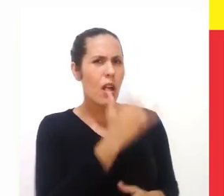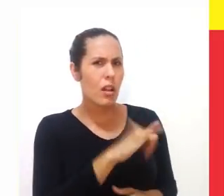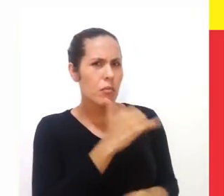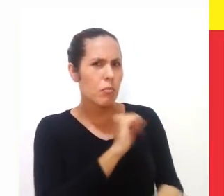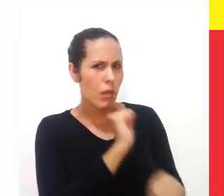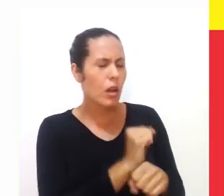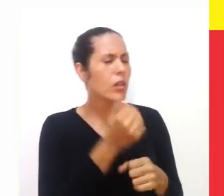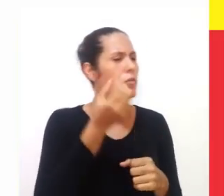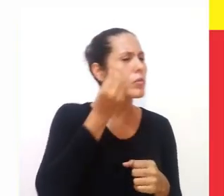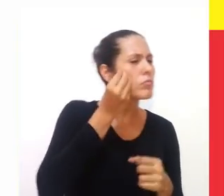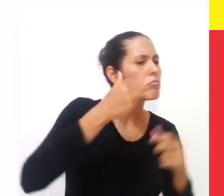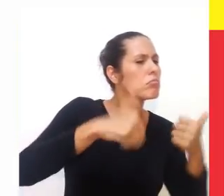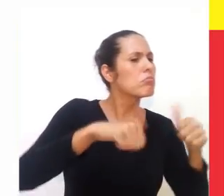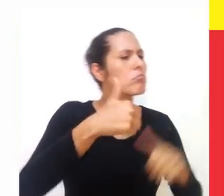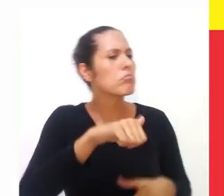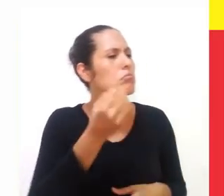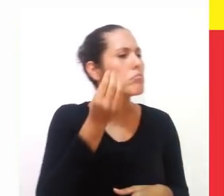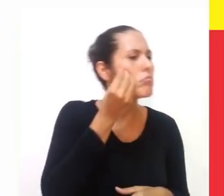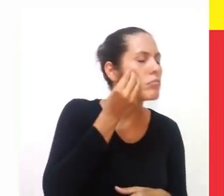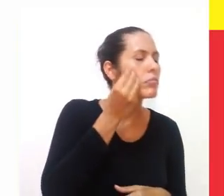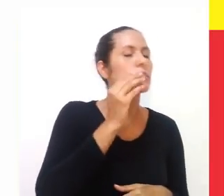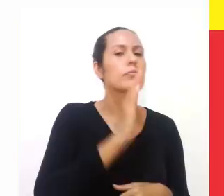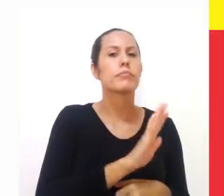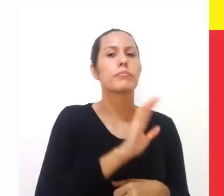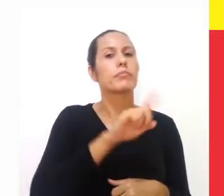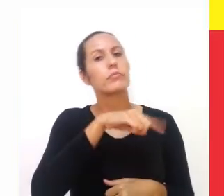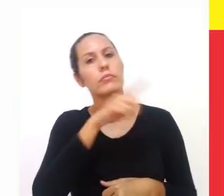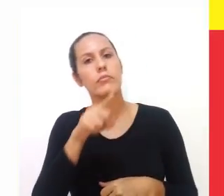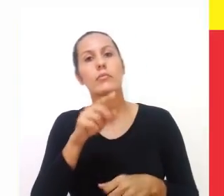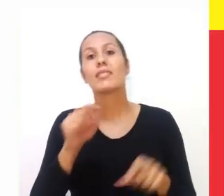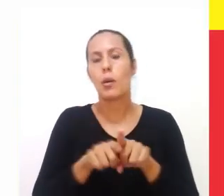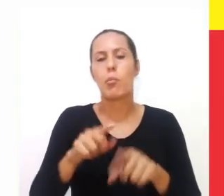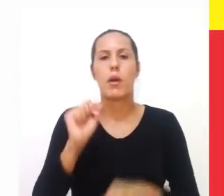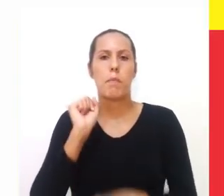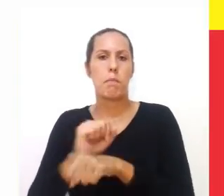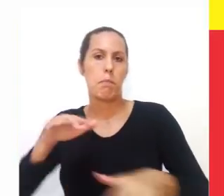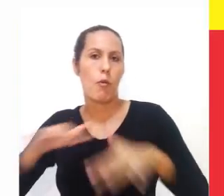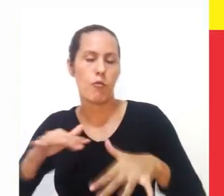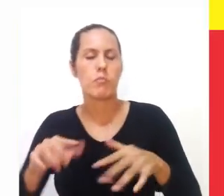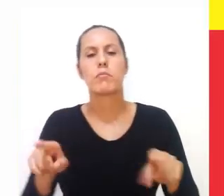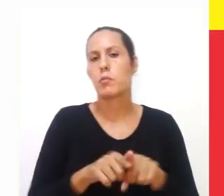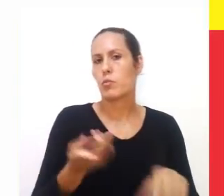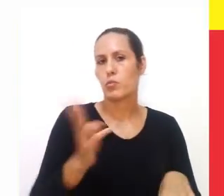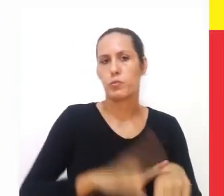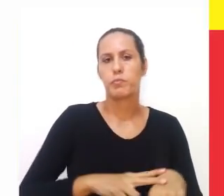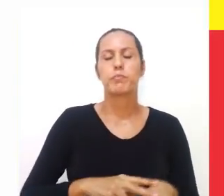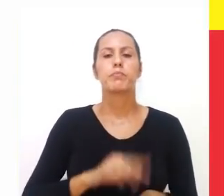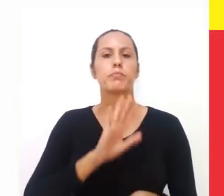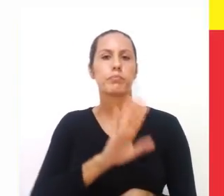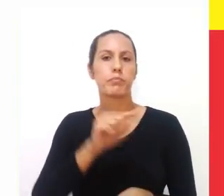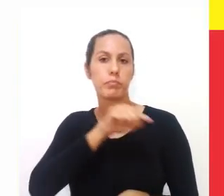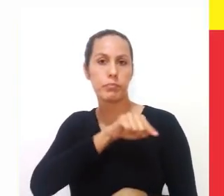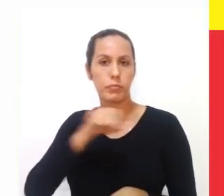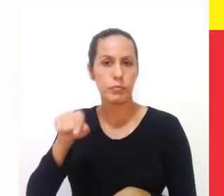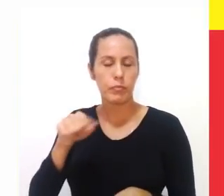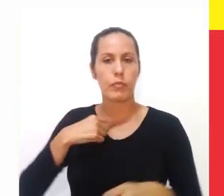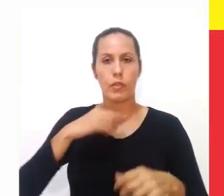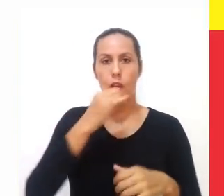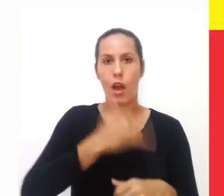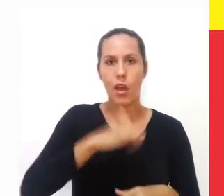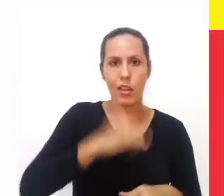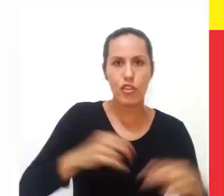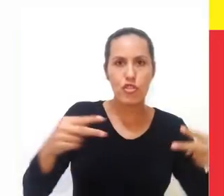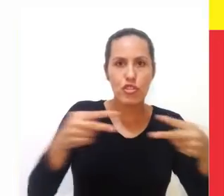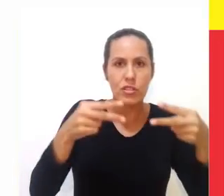vai analisar. E se está em movimento também. Aí nós temos na figura aí, né, dos fios condutores e a gente vê,